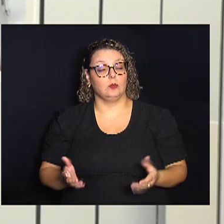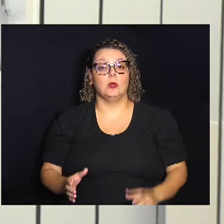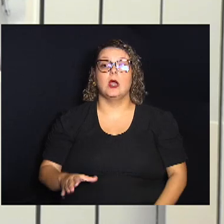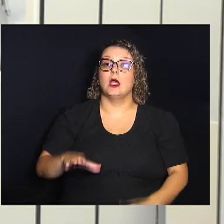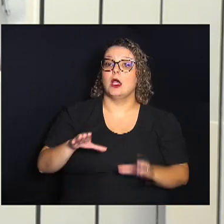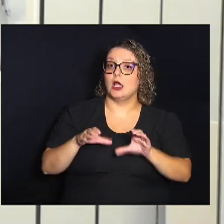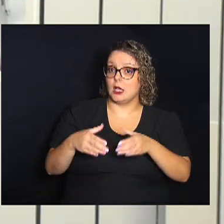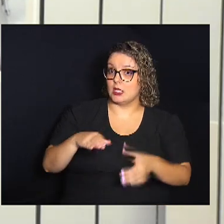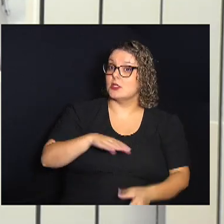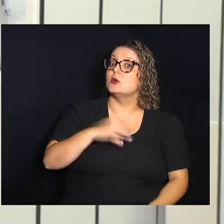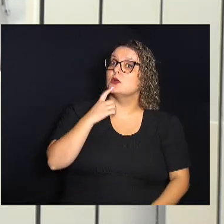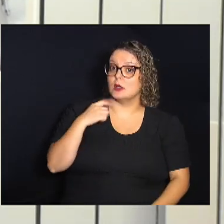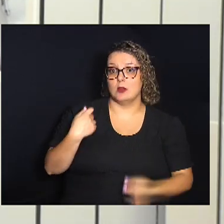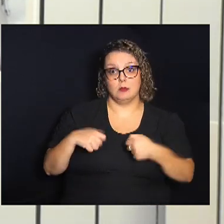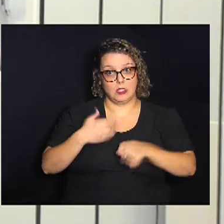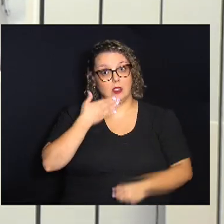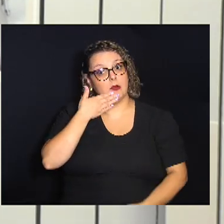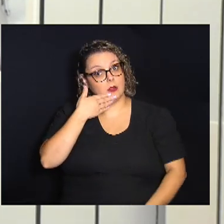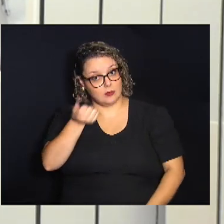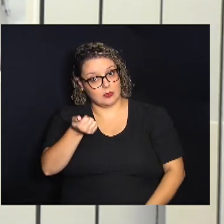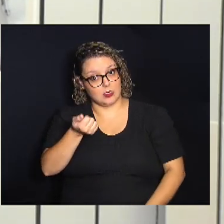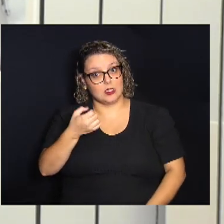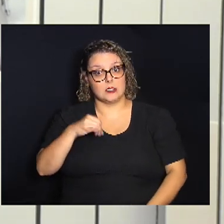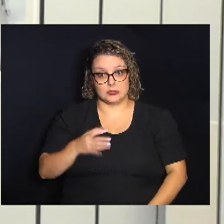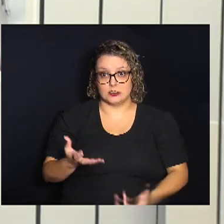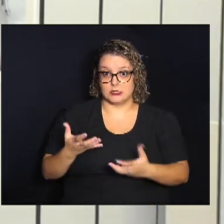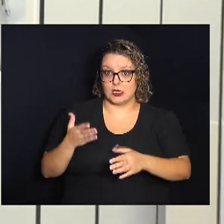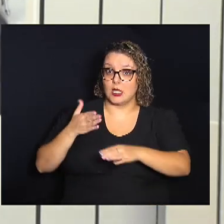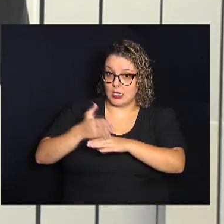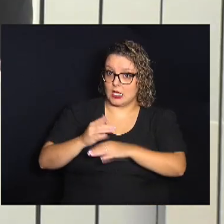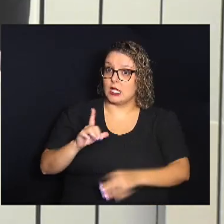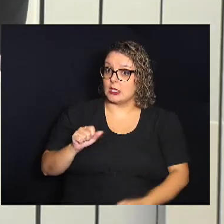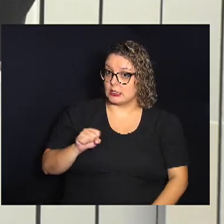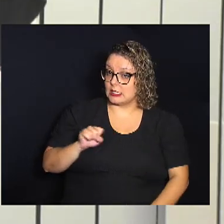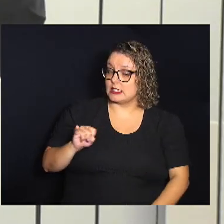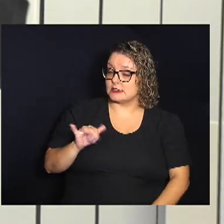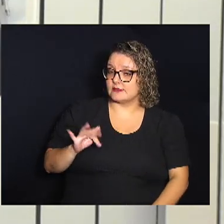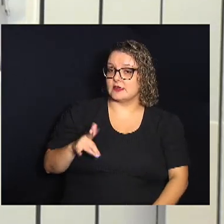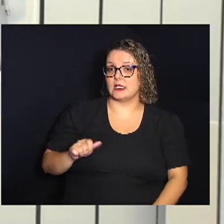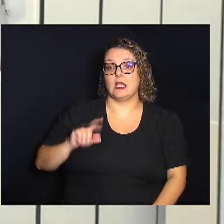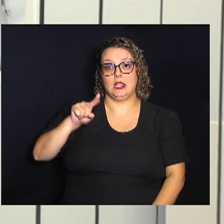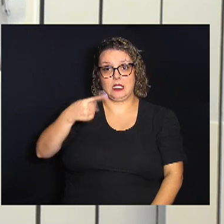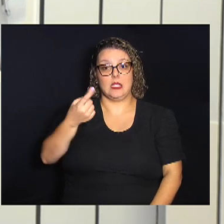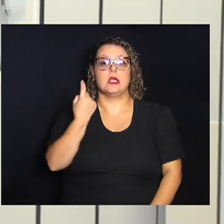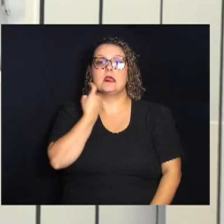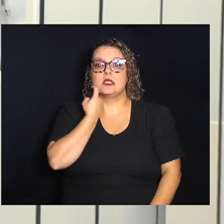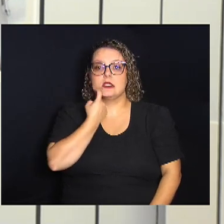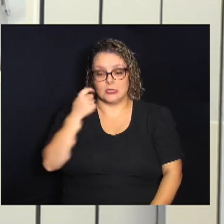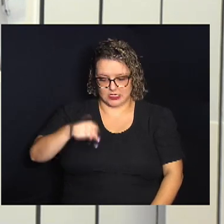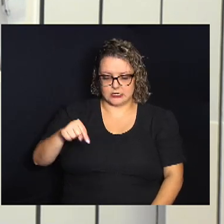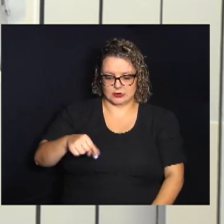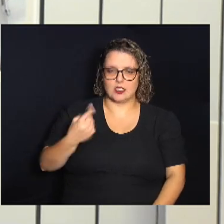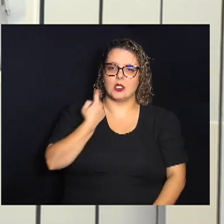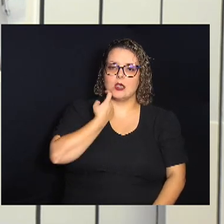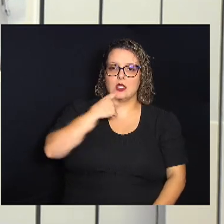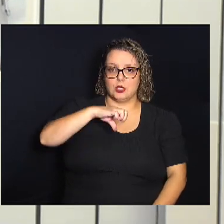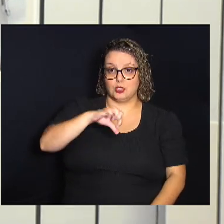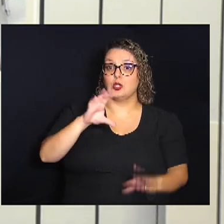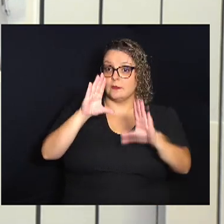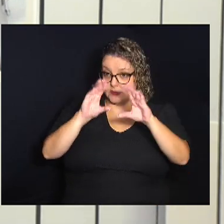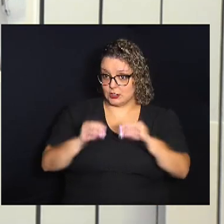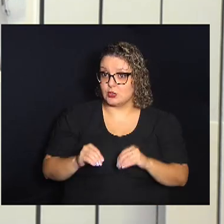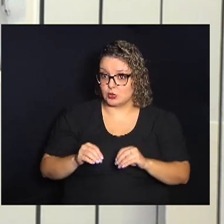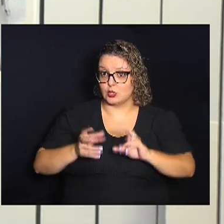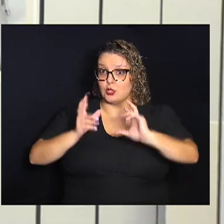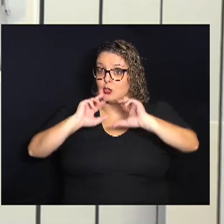Campinas precisa melhorar se quiser se classificar. E na sexta-feira desta semana, 9 horas da noite, o